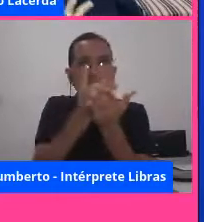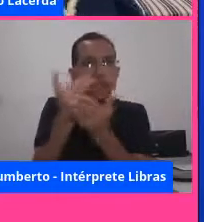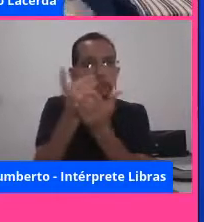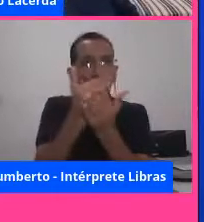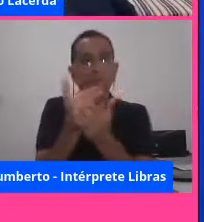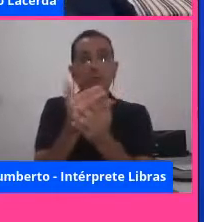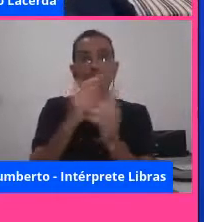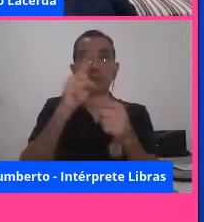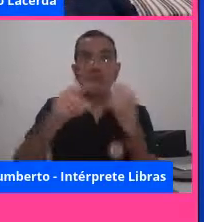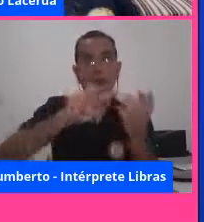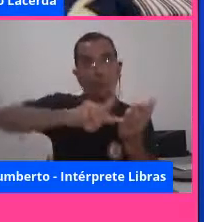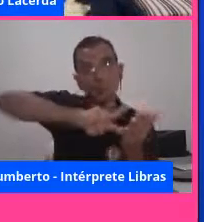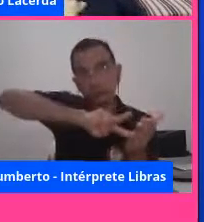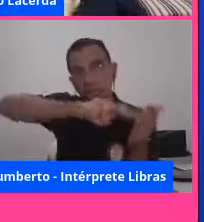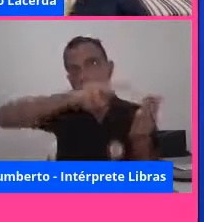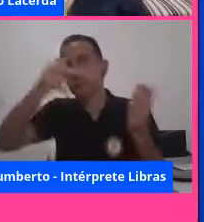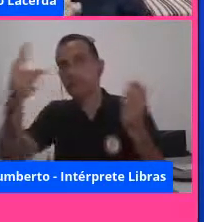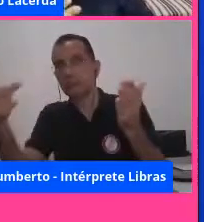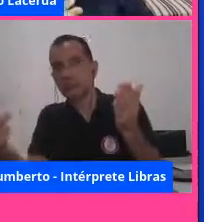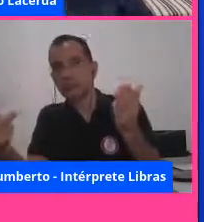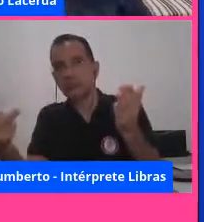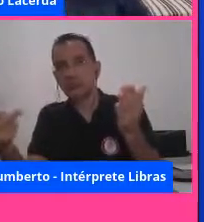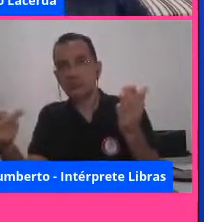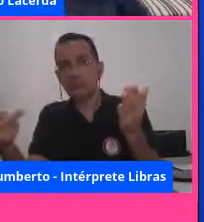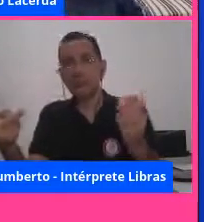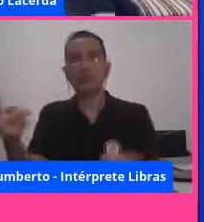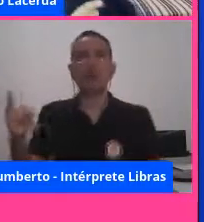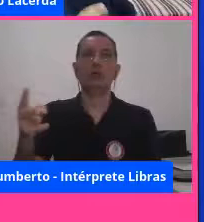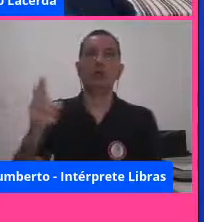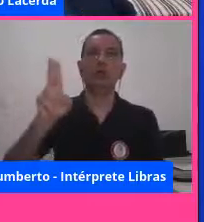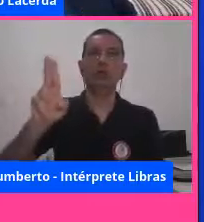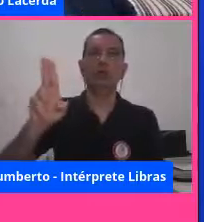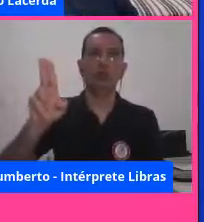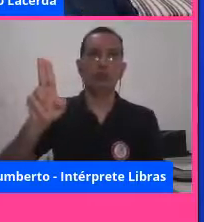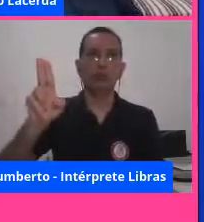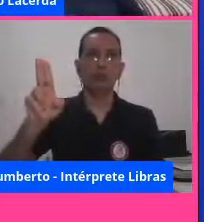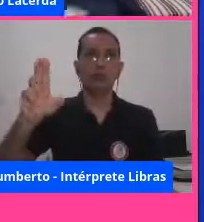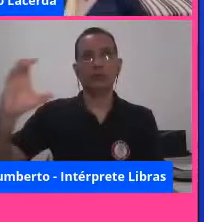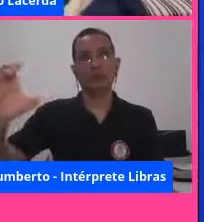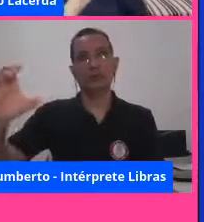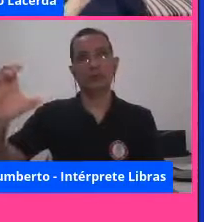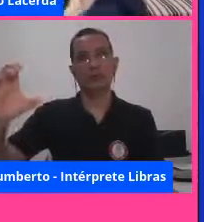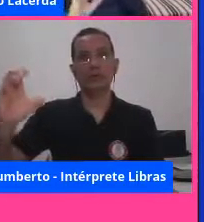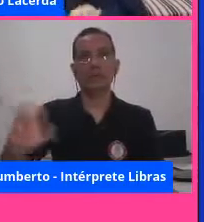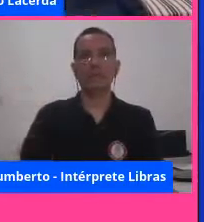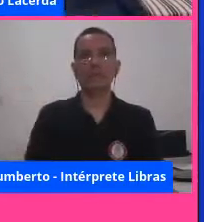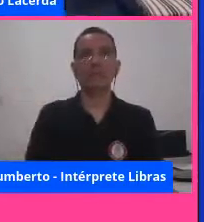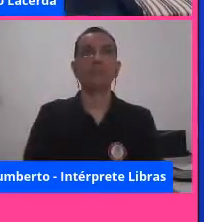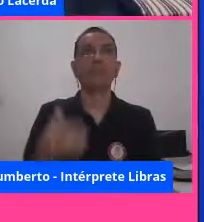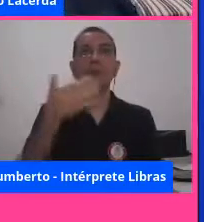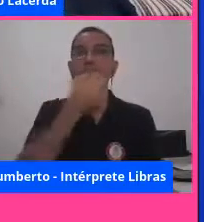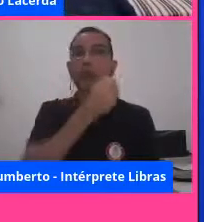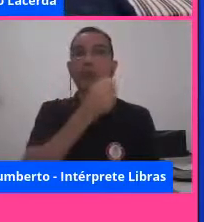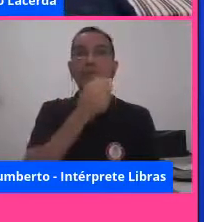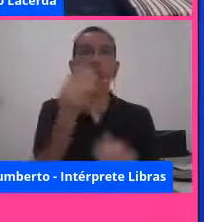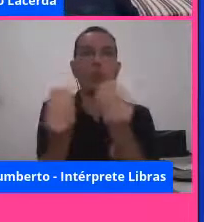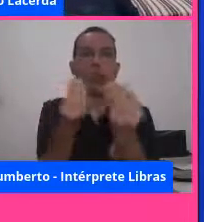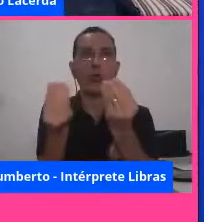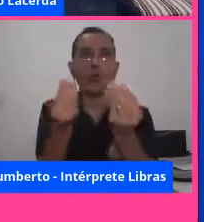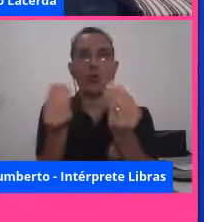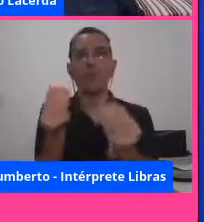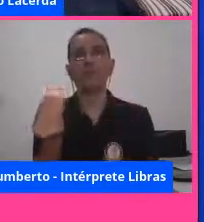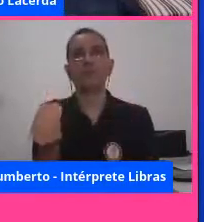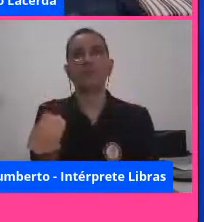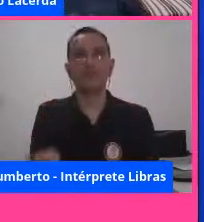como. No Design Spark, você vai ali em arquivo, depois bota salvar como. E antes de